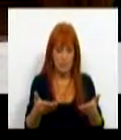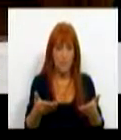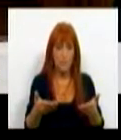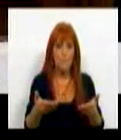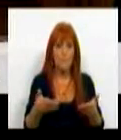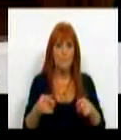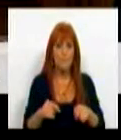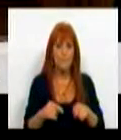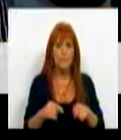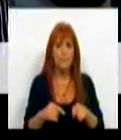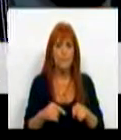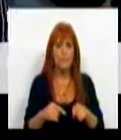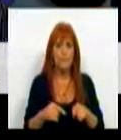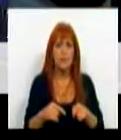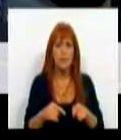recapitalização,